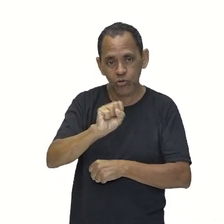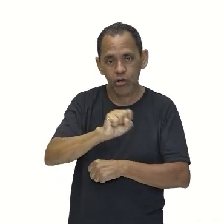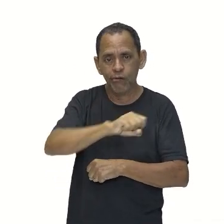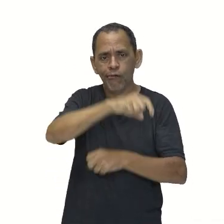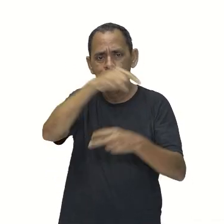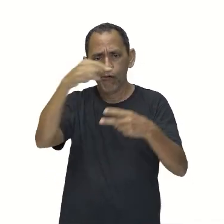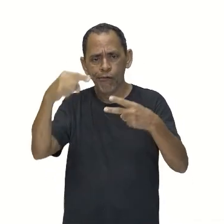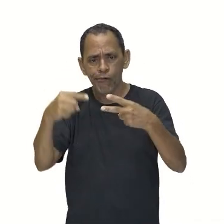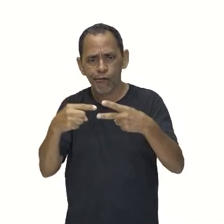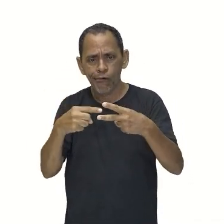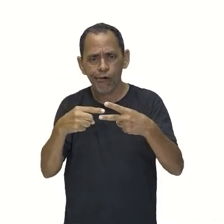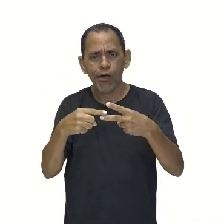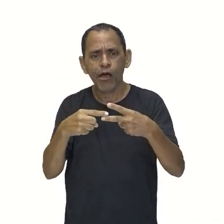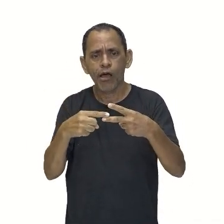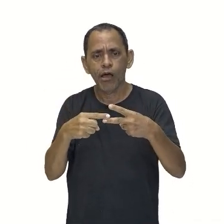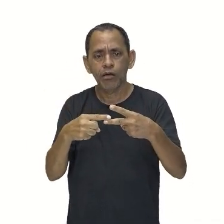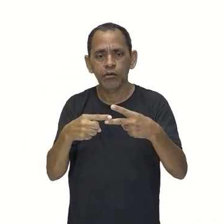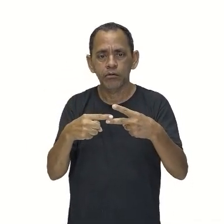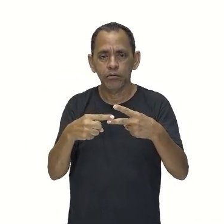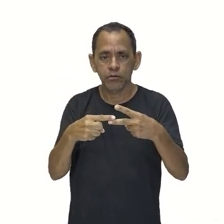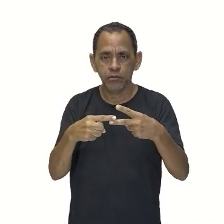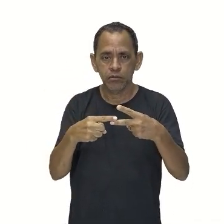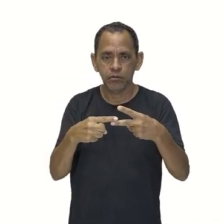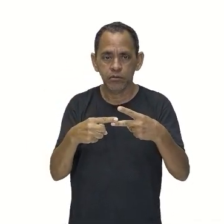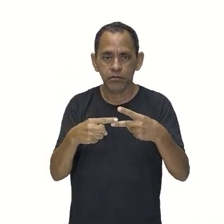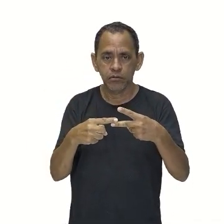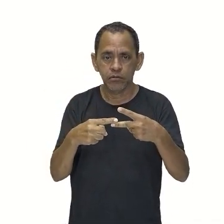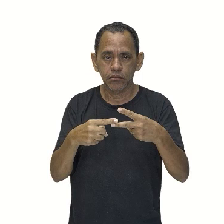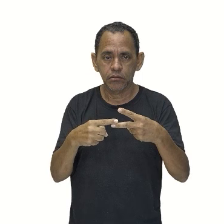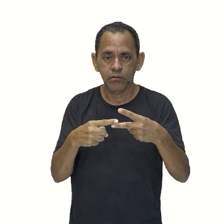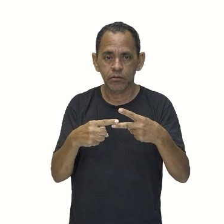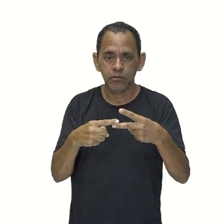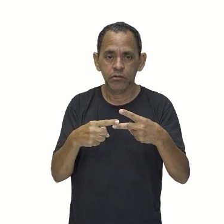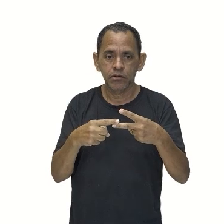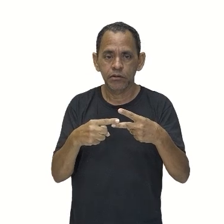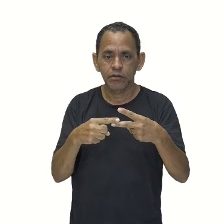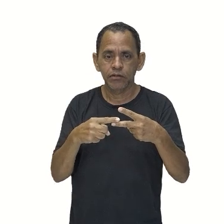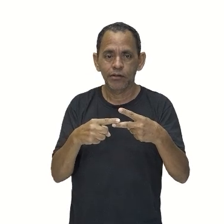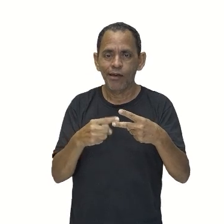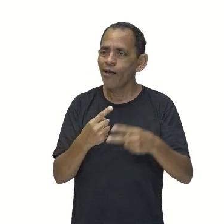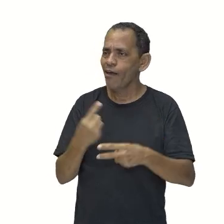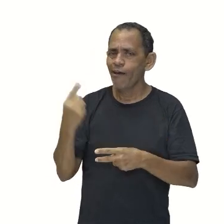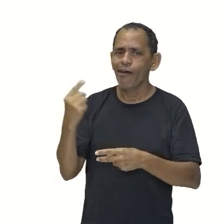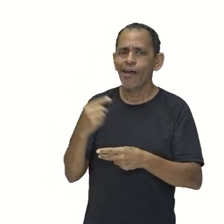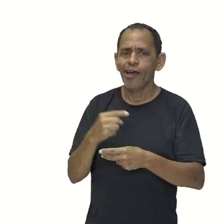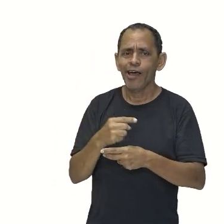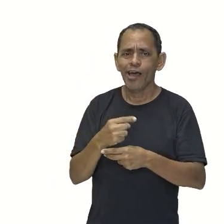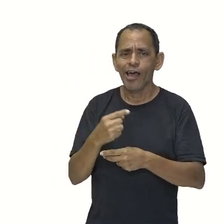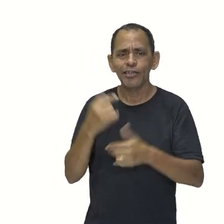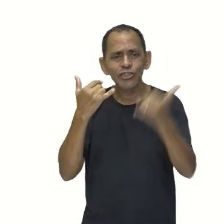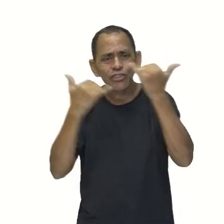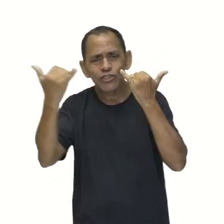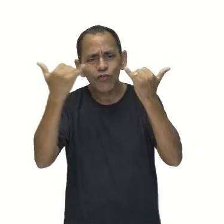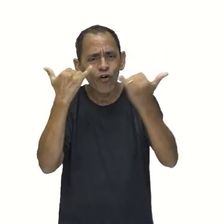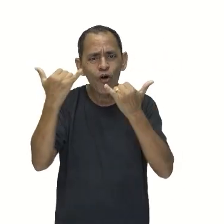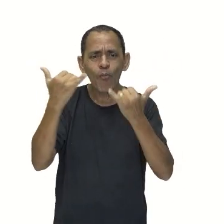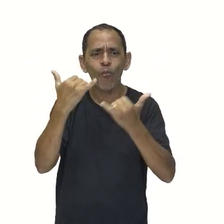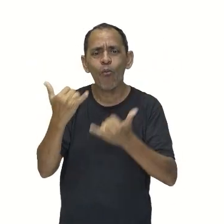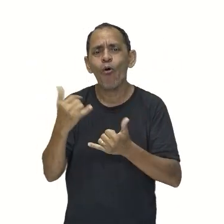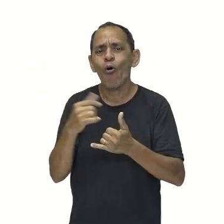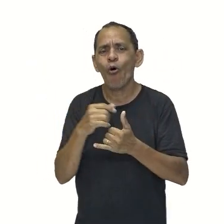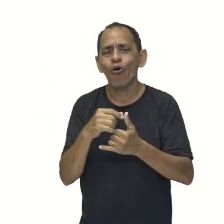de meu borrão, é o meu borrãozinho, né? Que está dentro dessa nuvem. Então, vamos para cá,